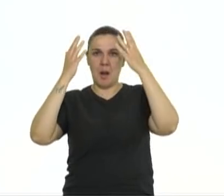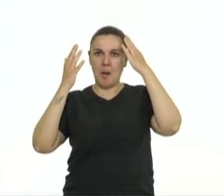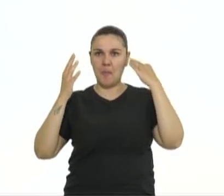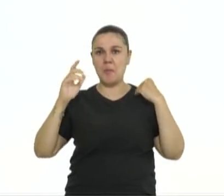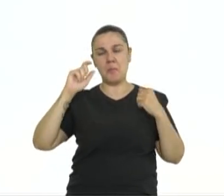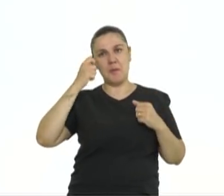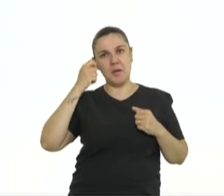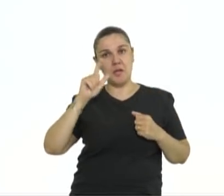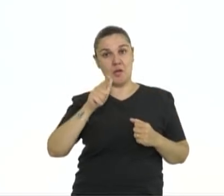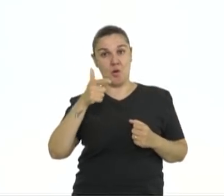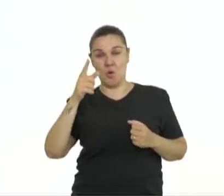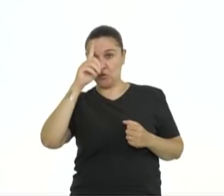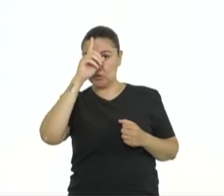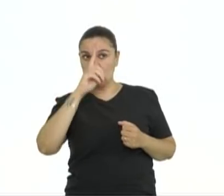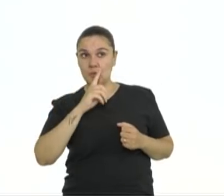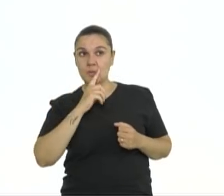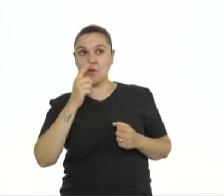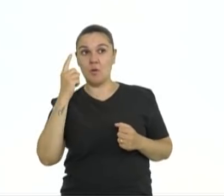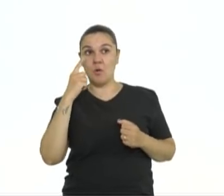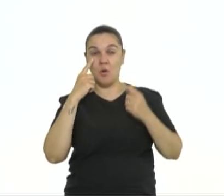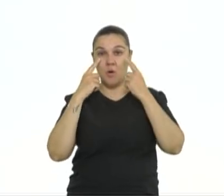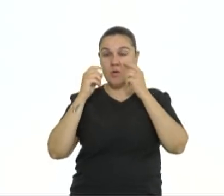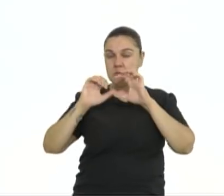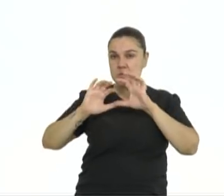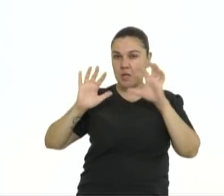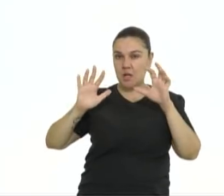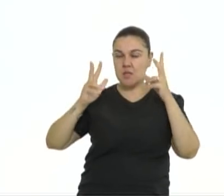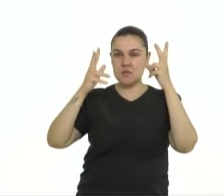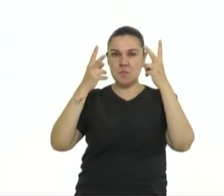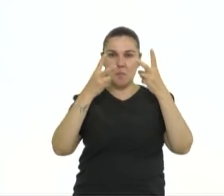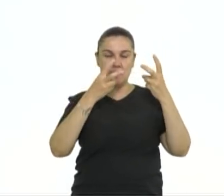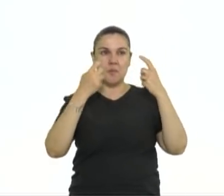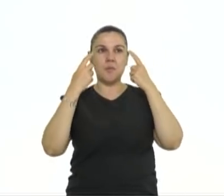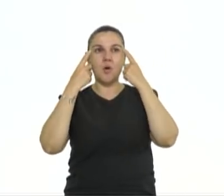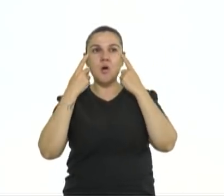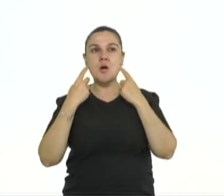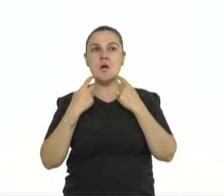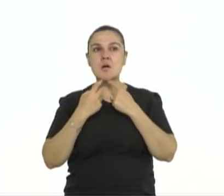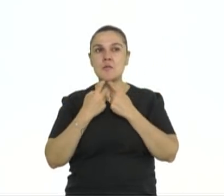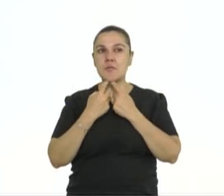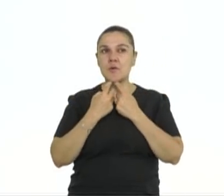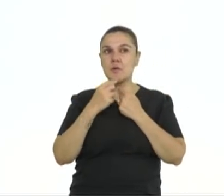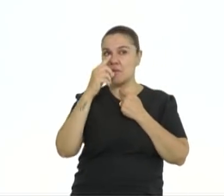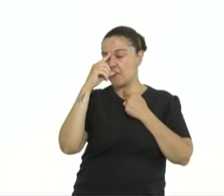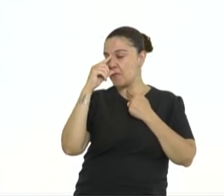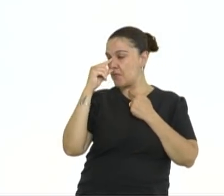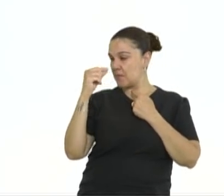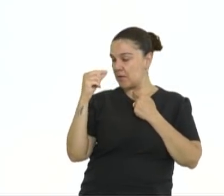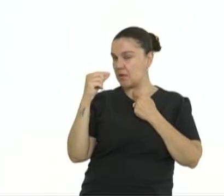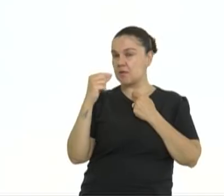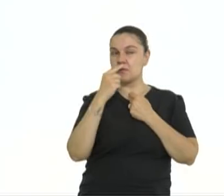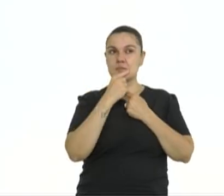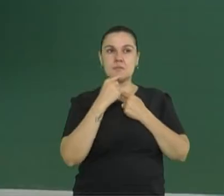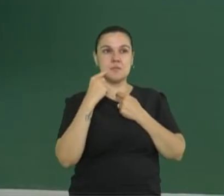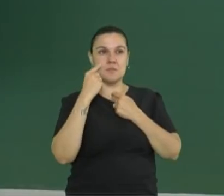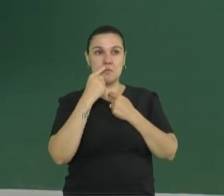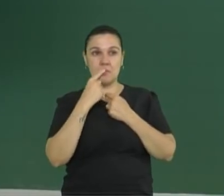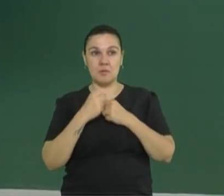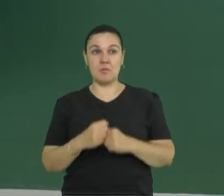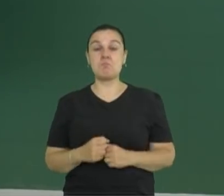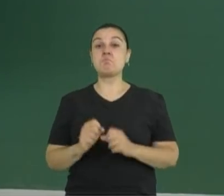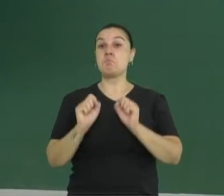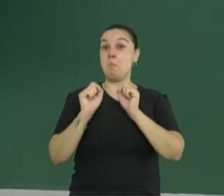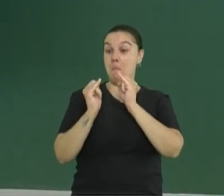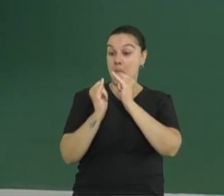uma é loira, olhos claros. Reparem nos formatos do rosto, do nariz, da boca. Elas podem ser